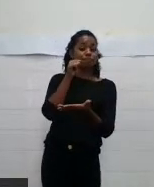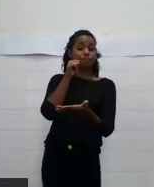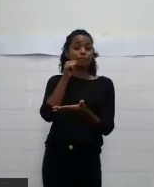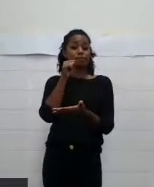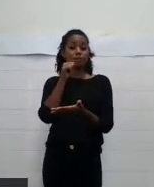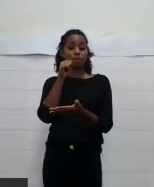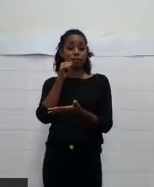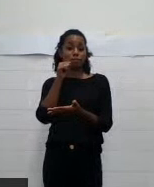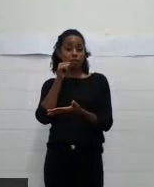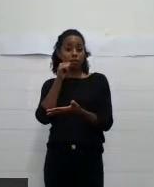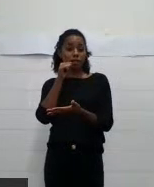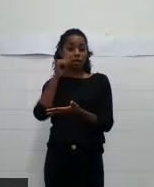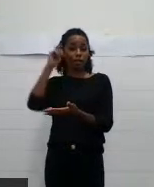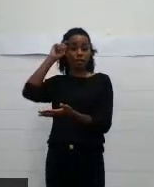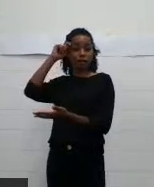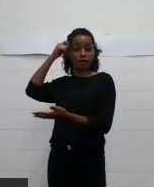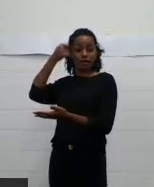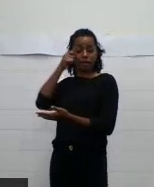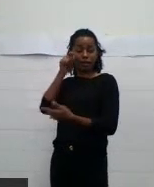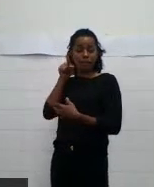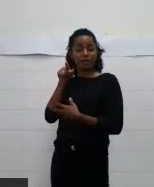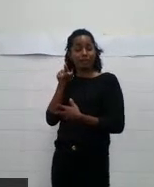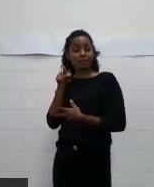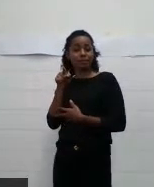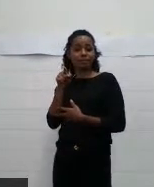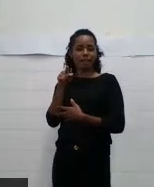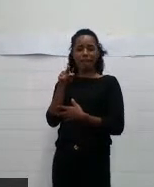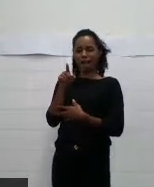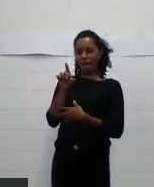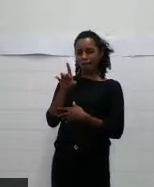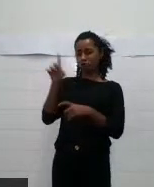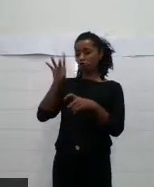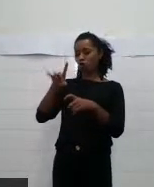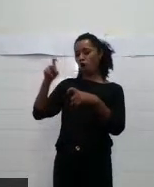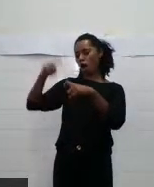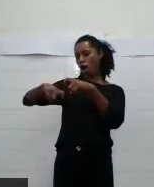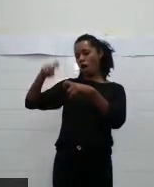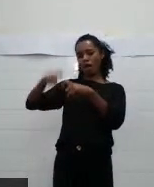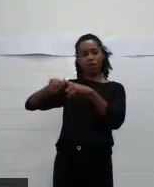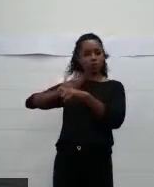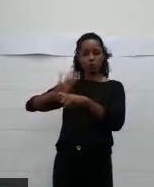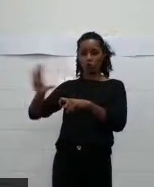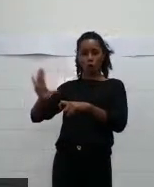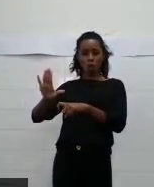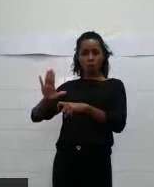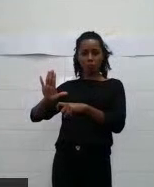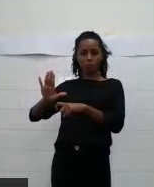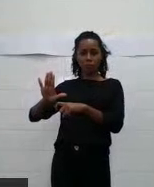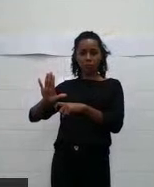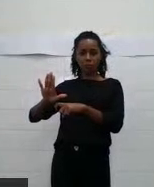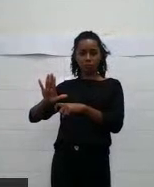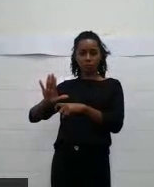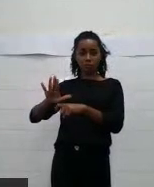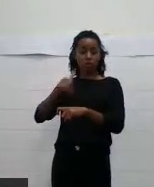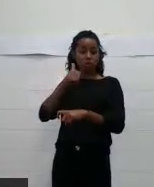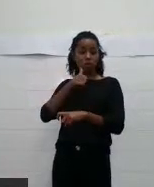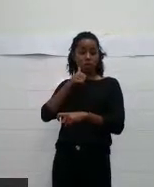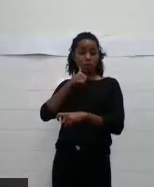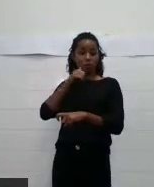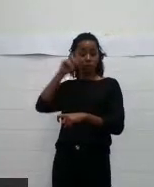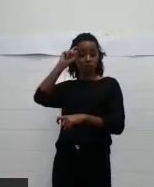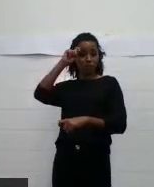A mulata é para fornicar e a mulher negra é para trabalhar,